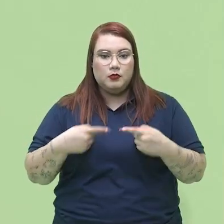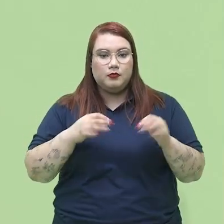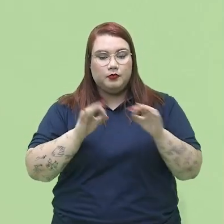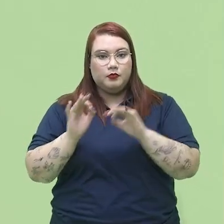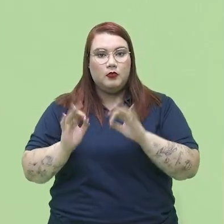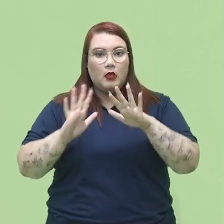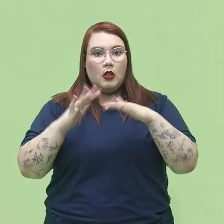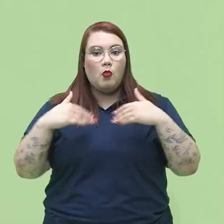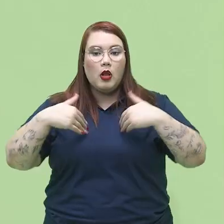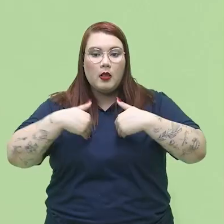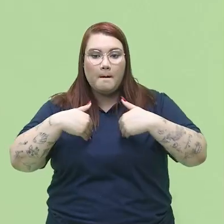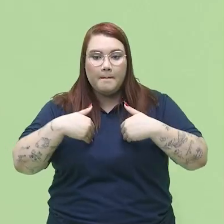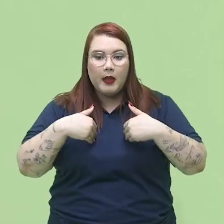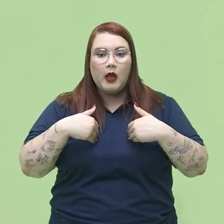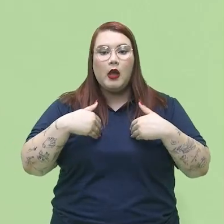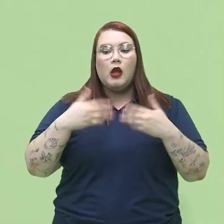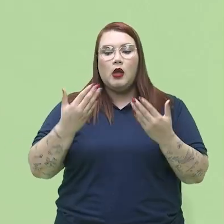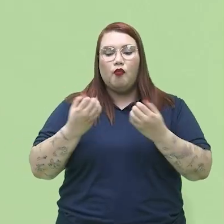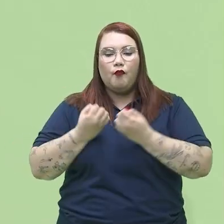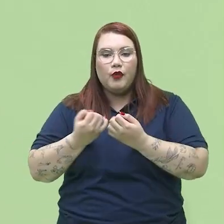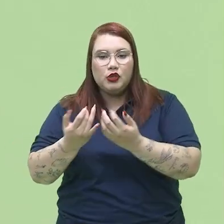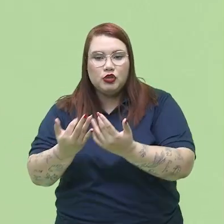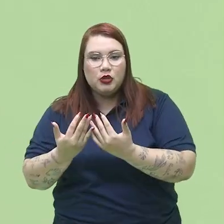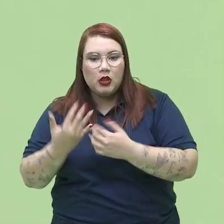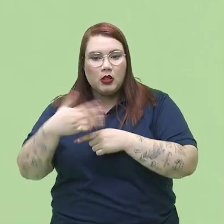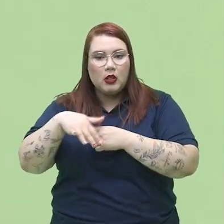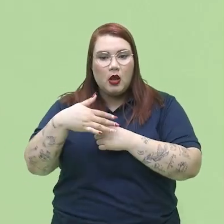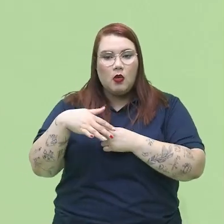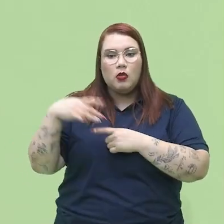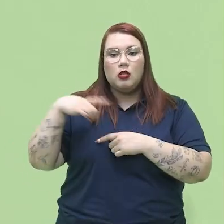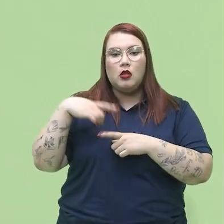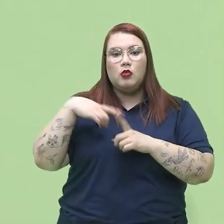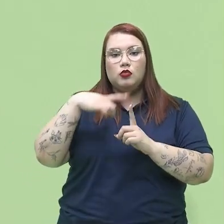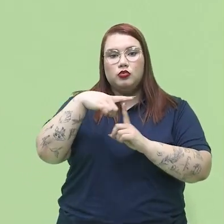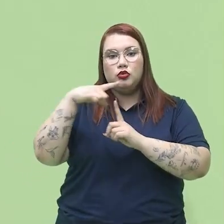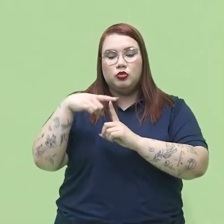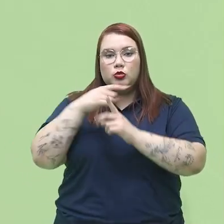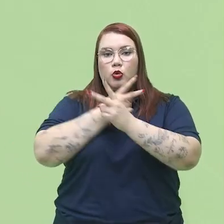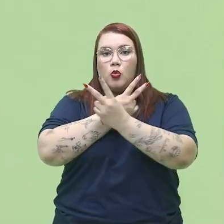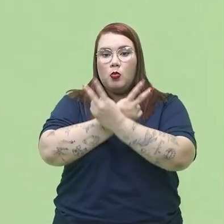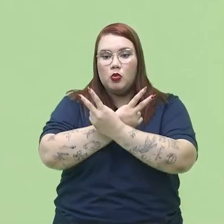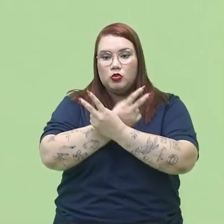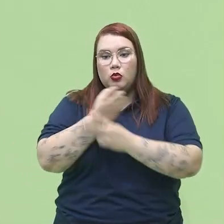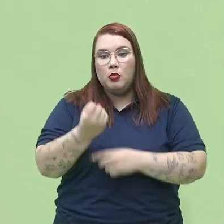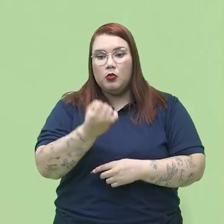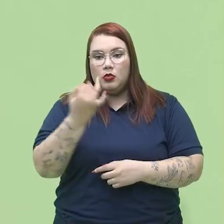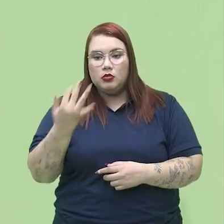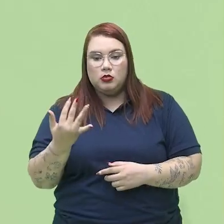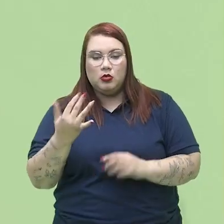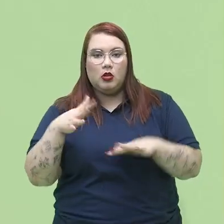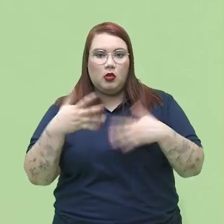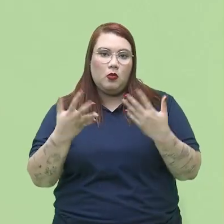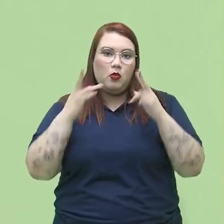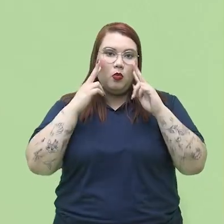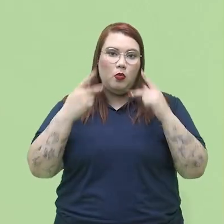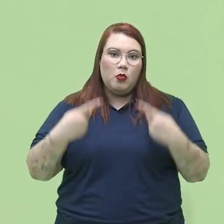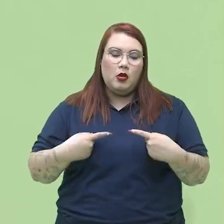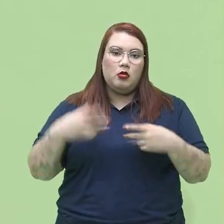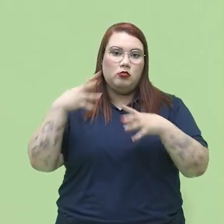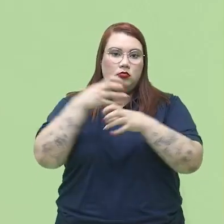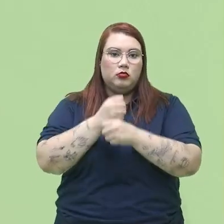na natureza, né, e vegetais, vai ter uma quantidade de cromossomos. Na espécie humana, nós temos os 23